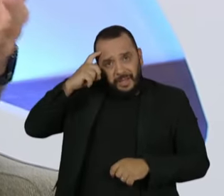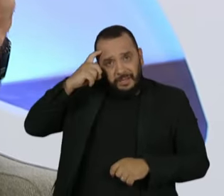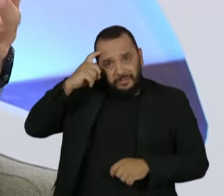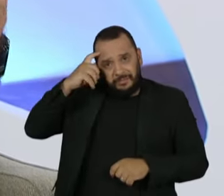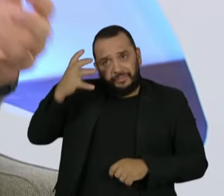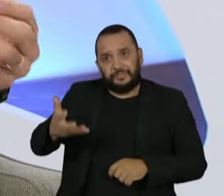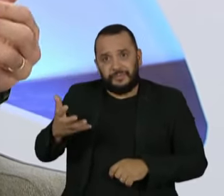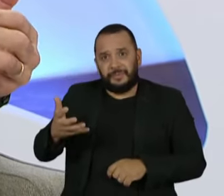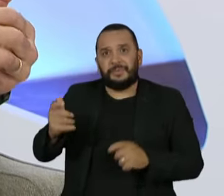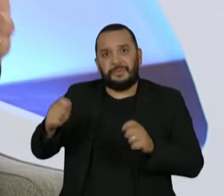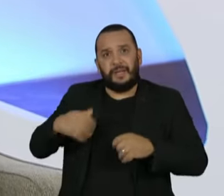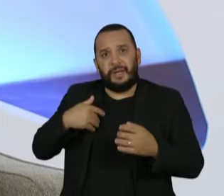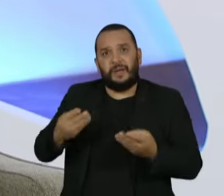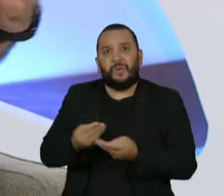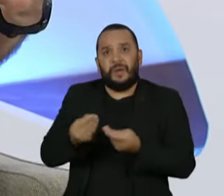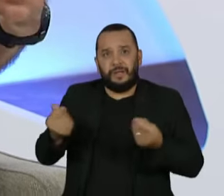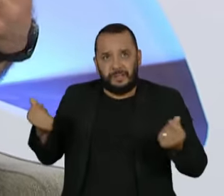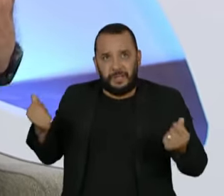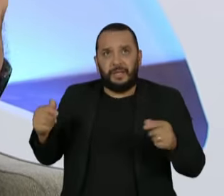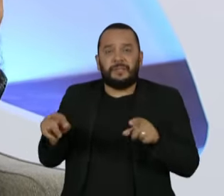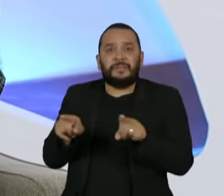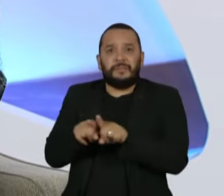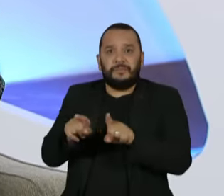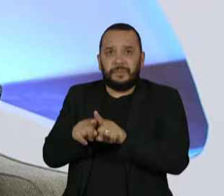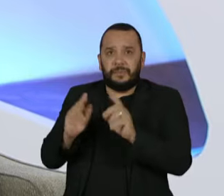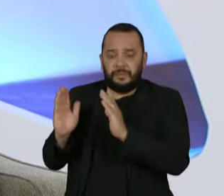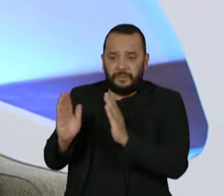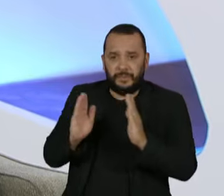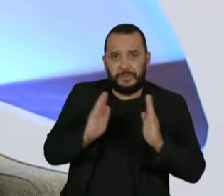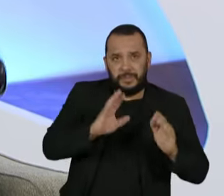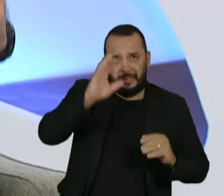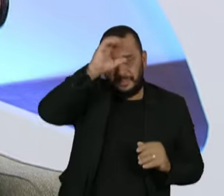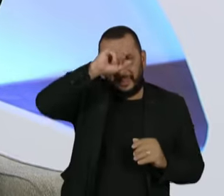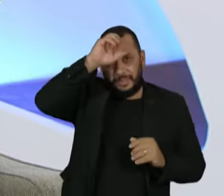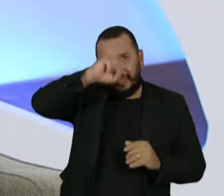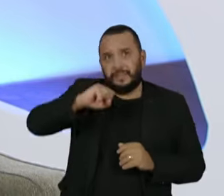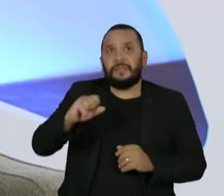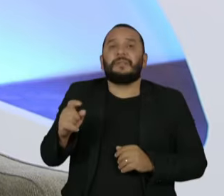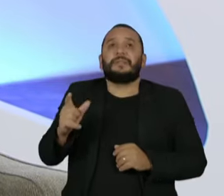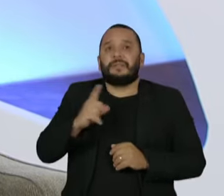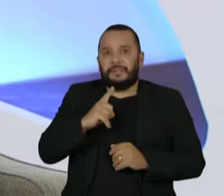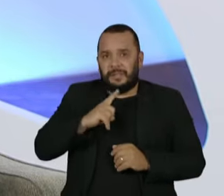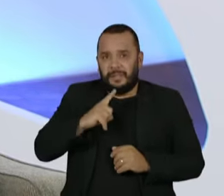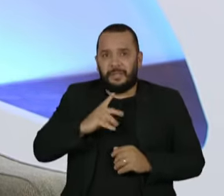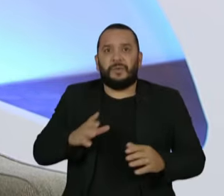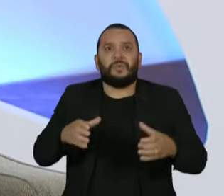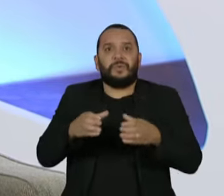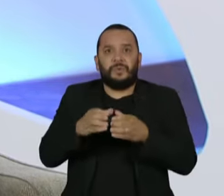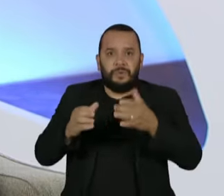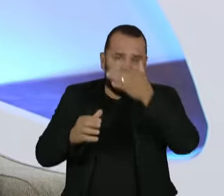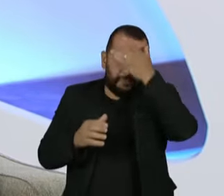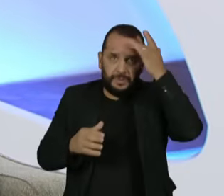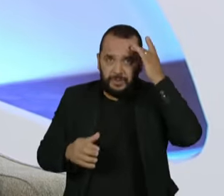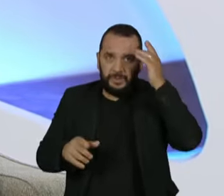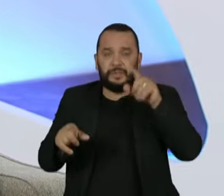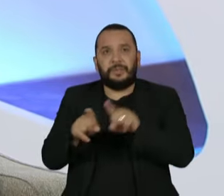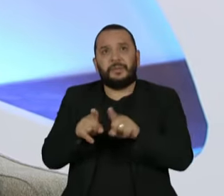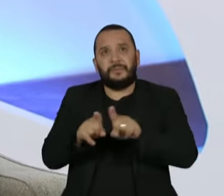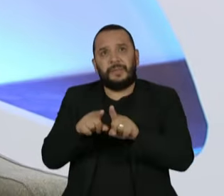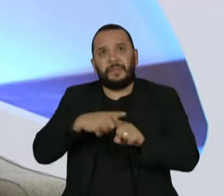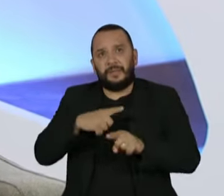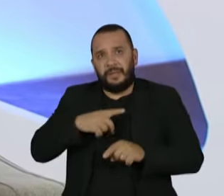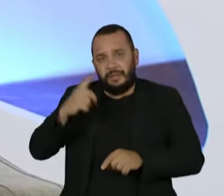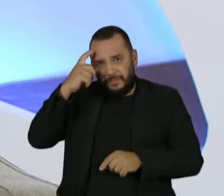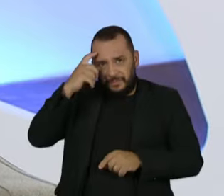dramáticas de qualidade por exemplo do processo de aprendizado por rede de pessoas e inteligência